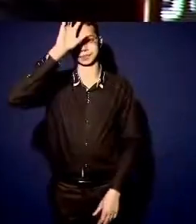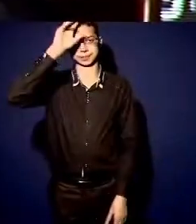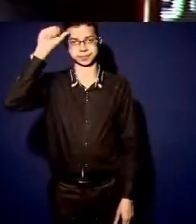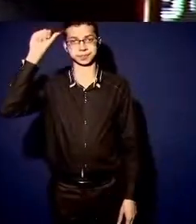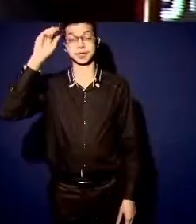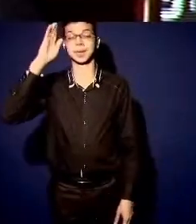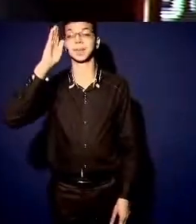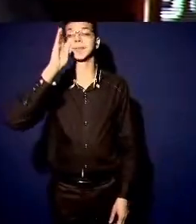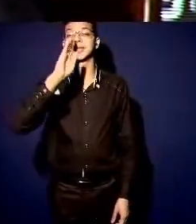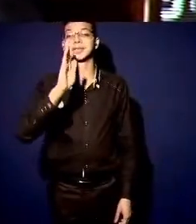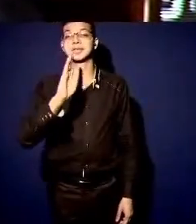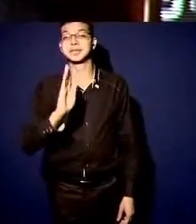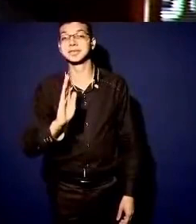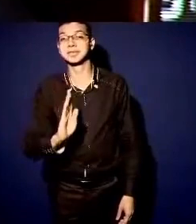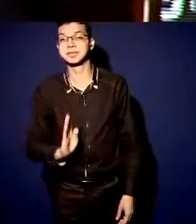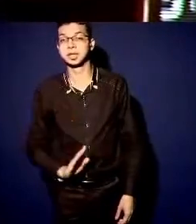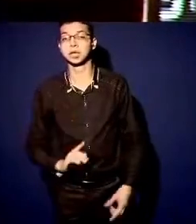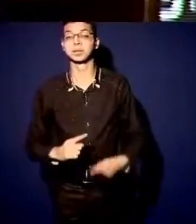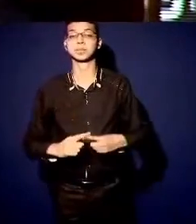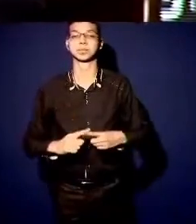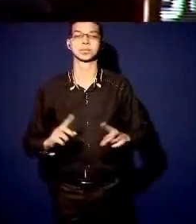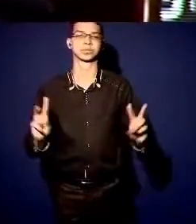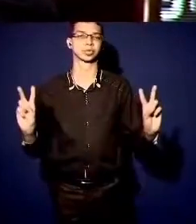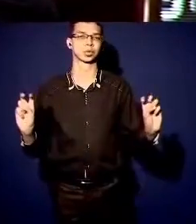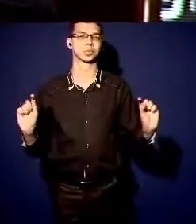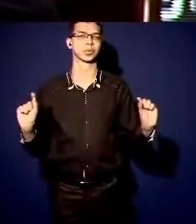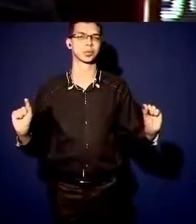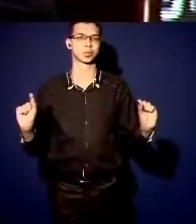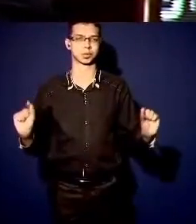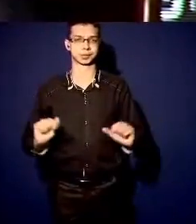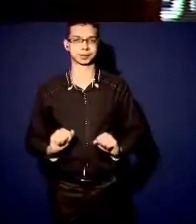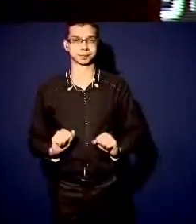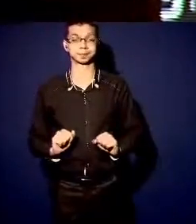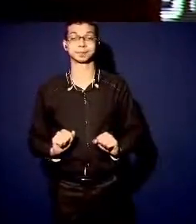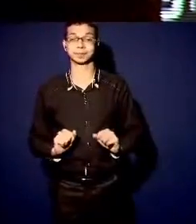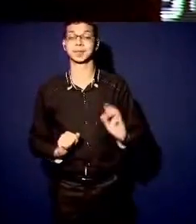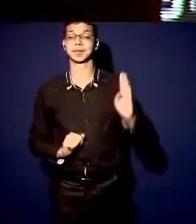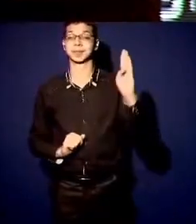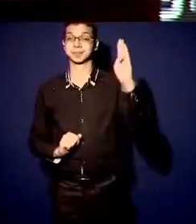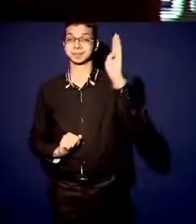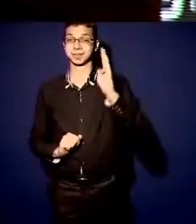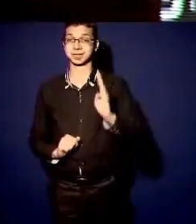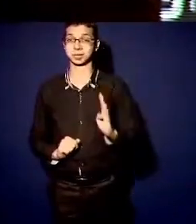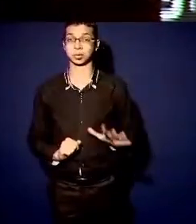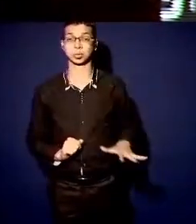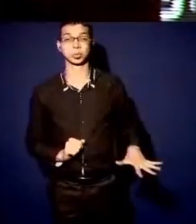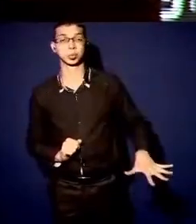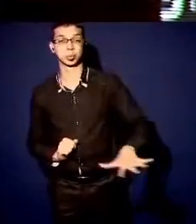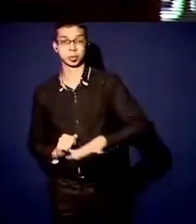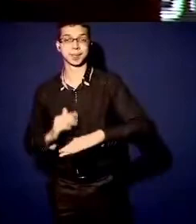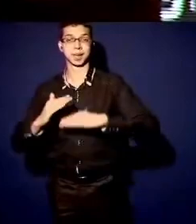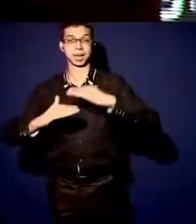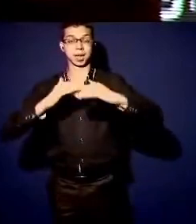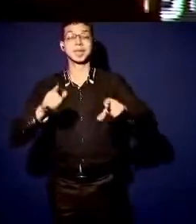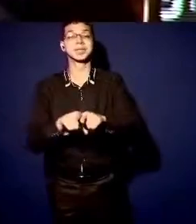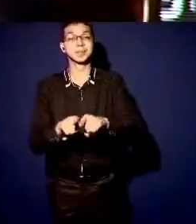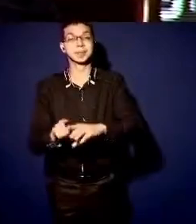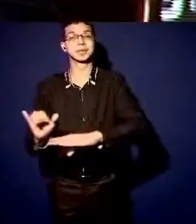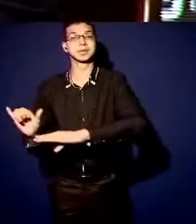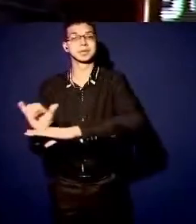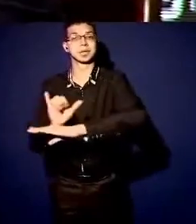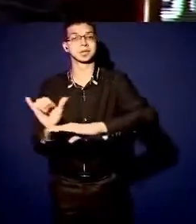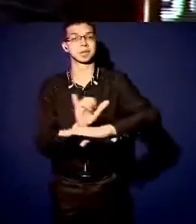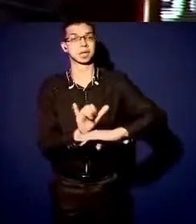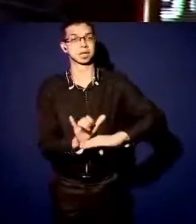como algo que diz respeito ao desenvolvimento Nacional mas diz respeito também é uma questão estratégica